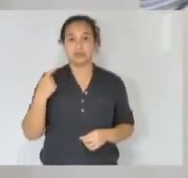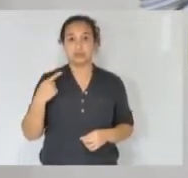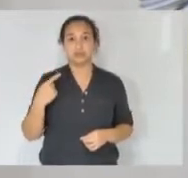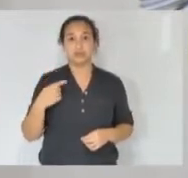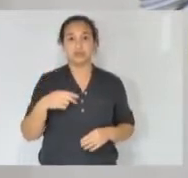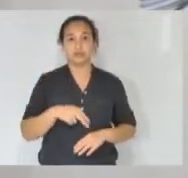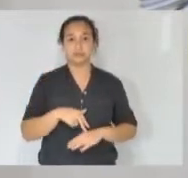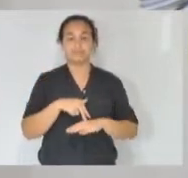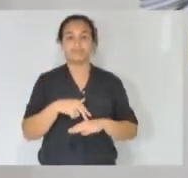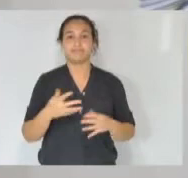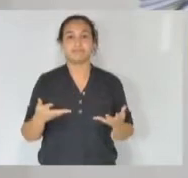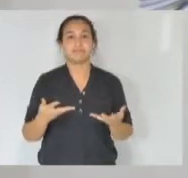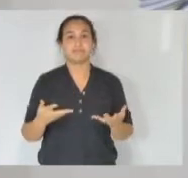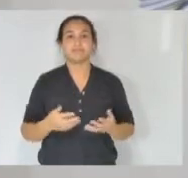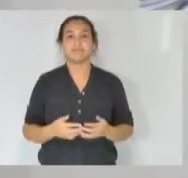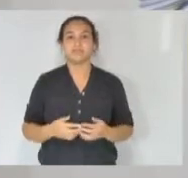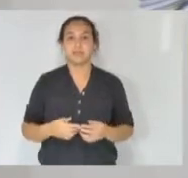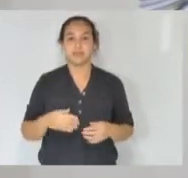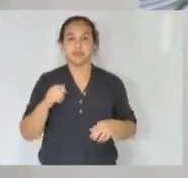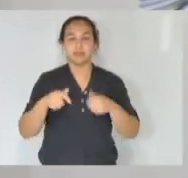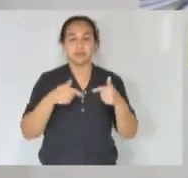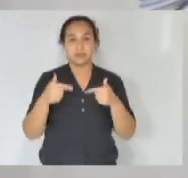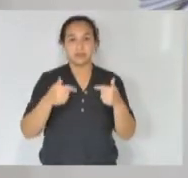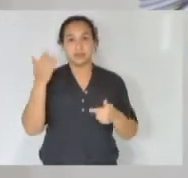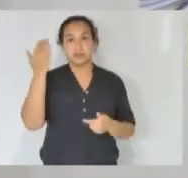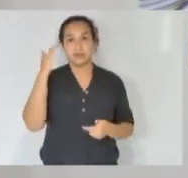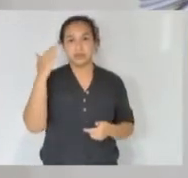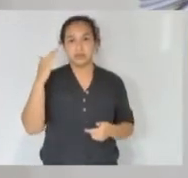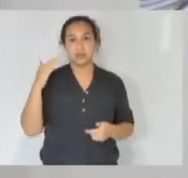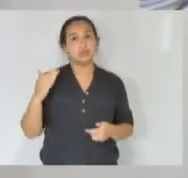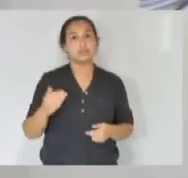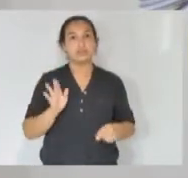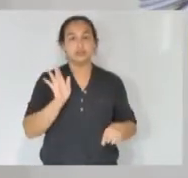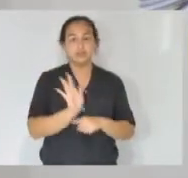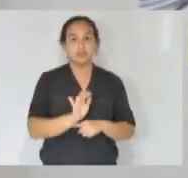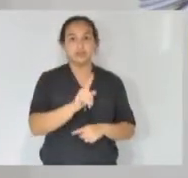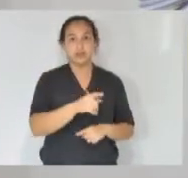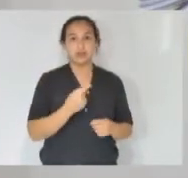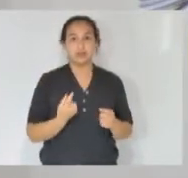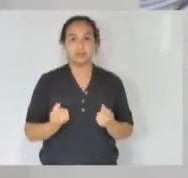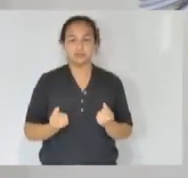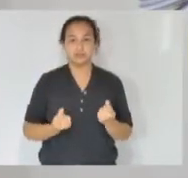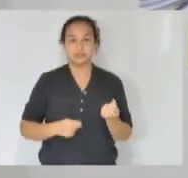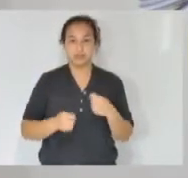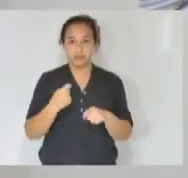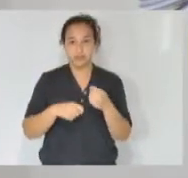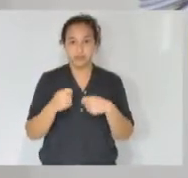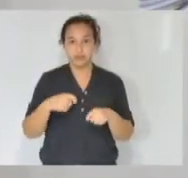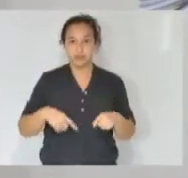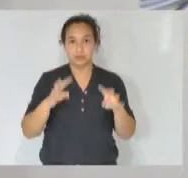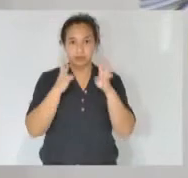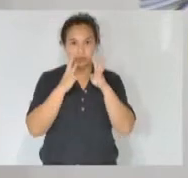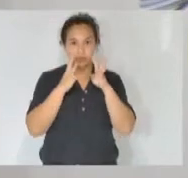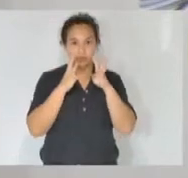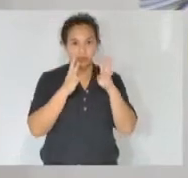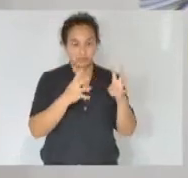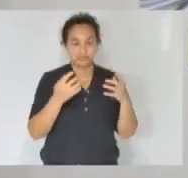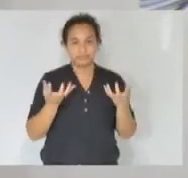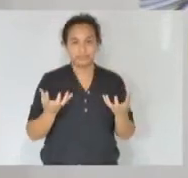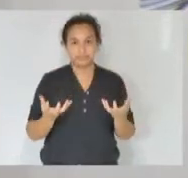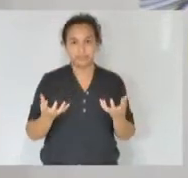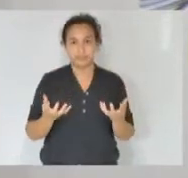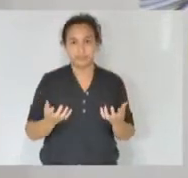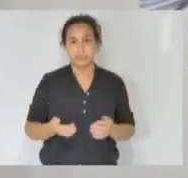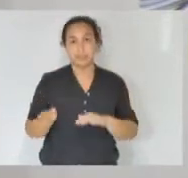tenhamos entendimento e que nós possamos estar fortalecendo a economia, que é o interesse de todos nós. Por outro